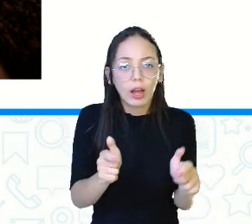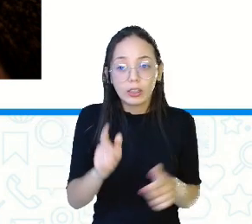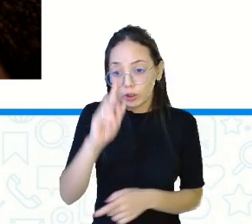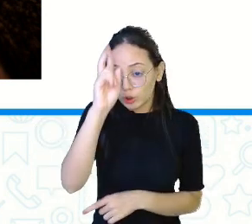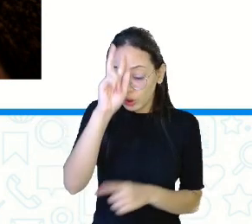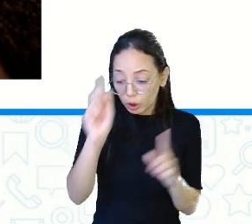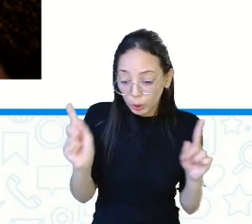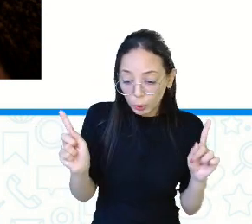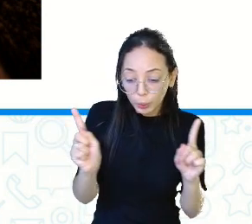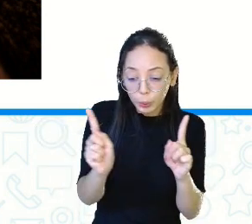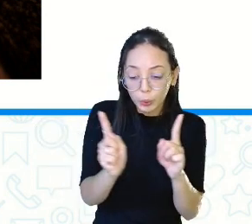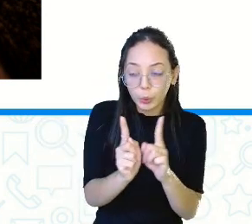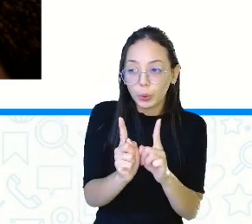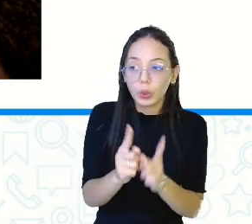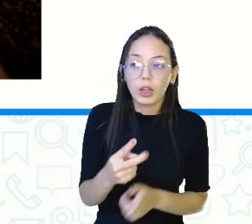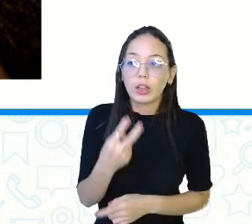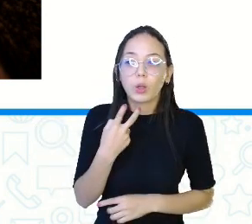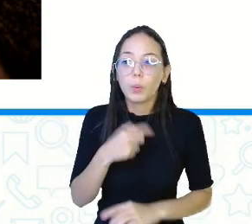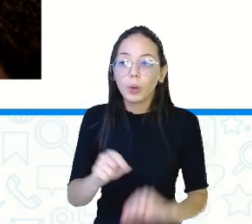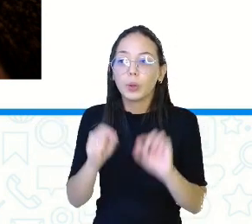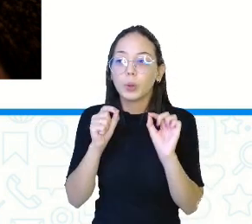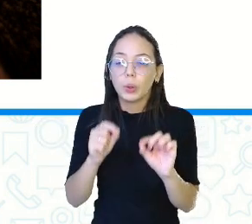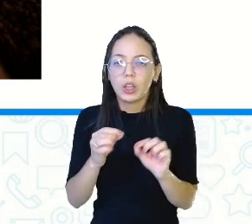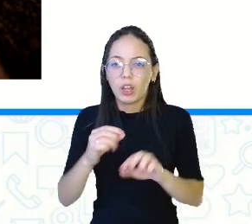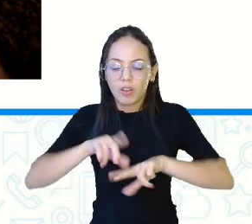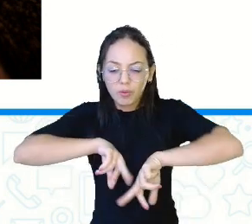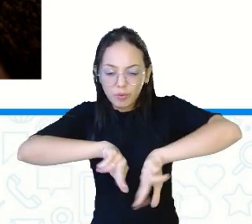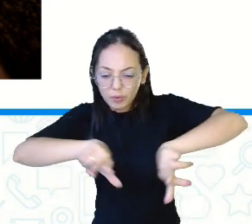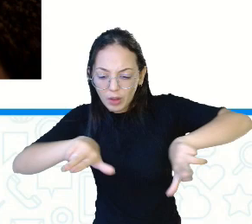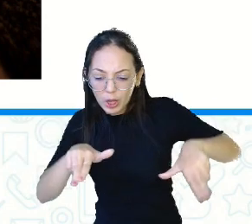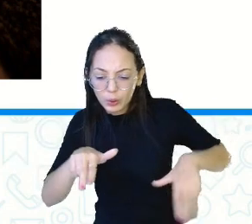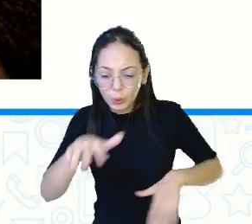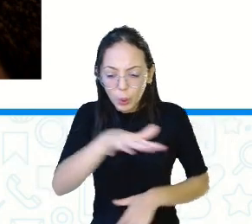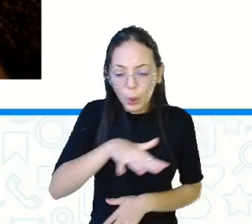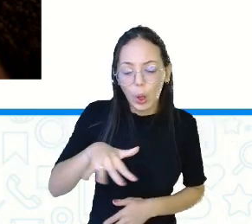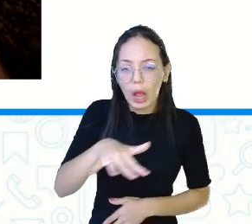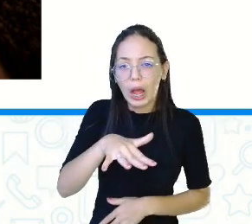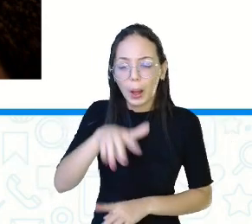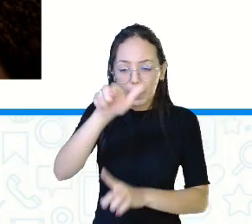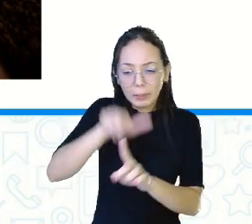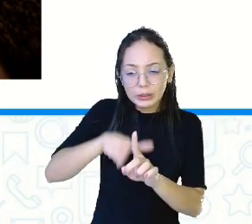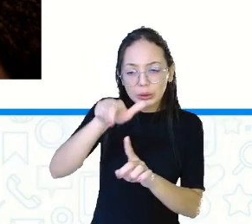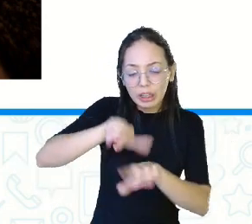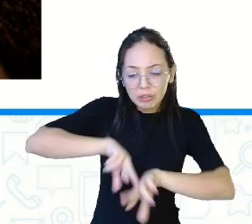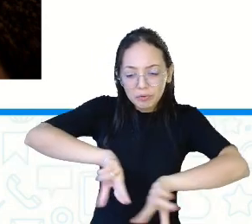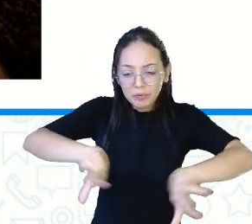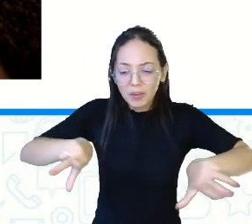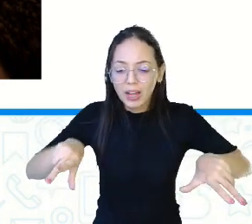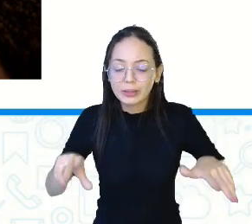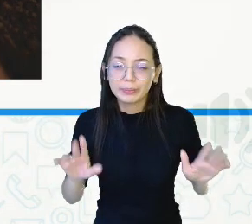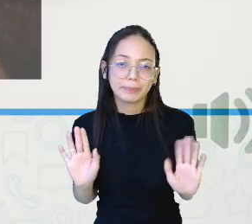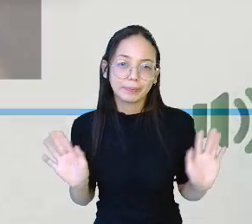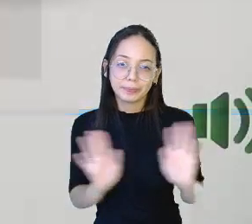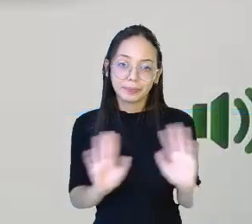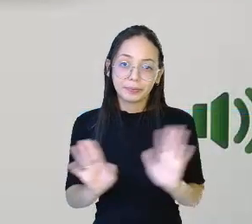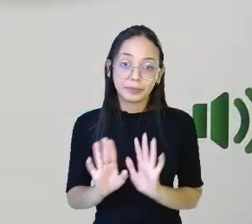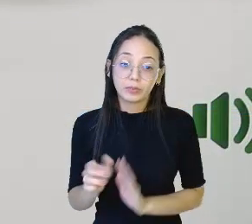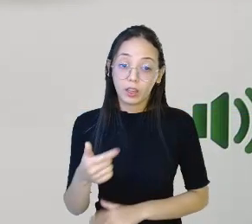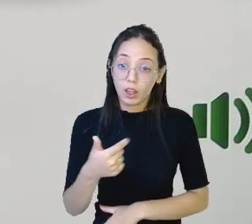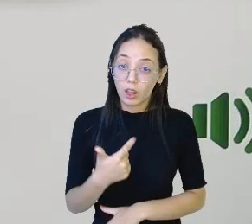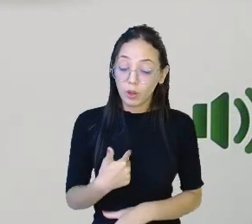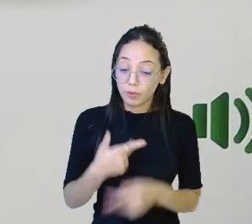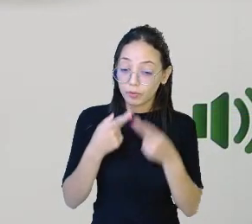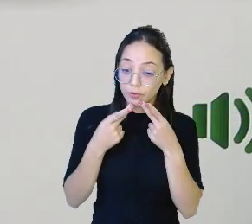breve, não é possível incluir vários lugares e personagens diferentes. Foi justamente o que eu